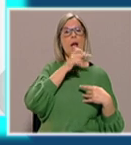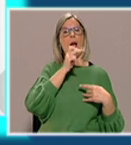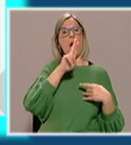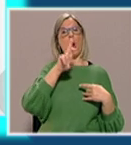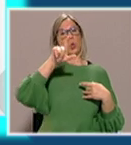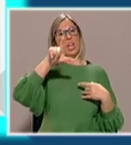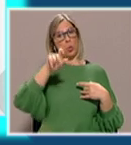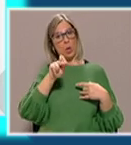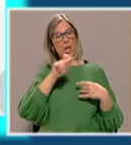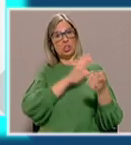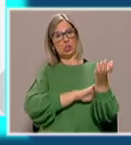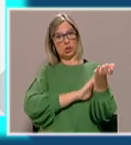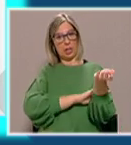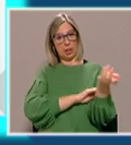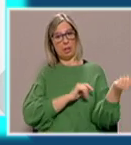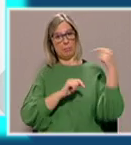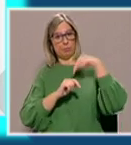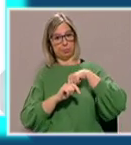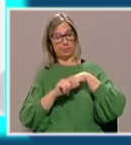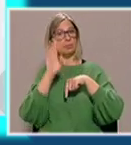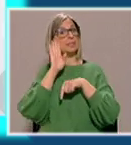vermelho sangue arterial.